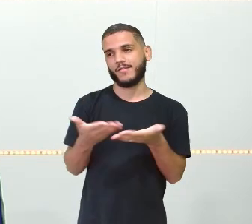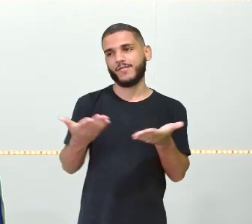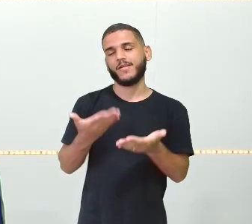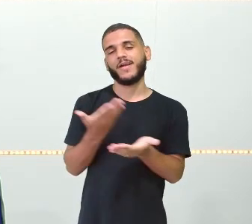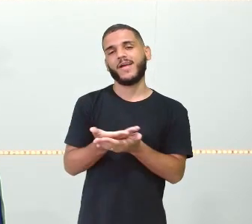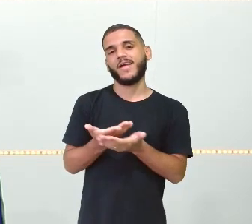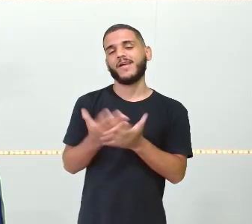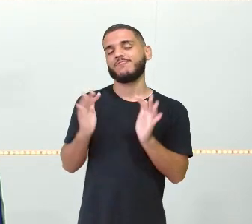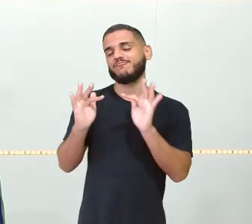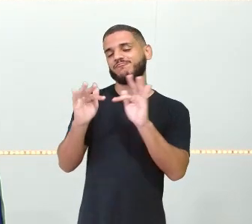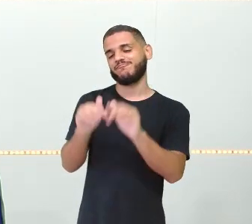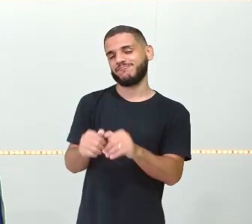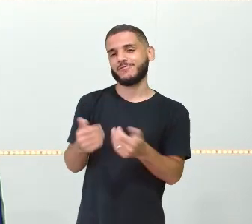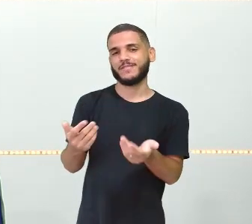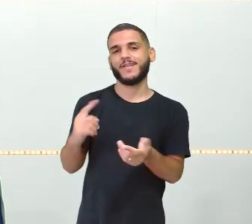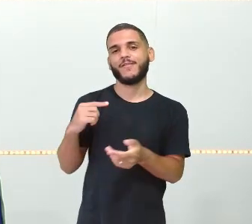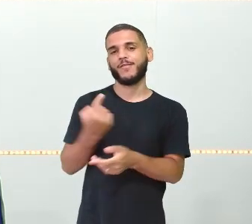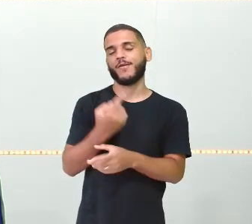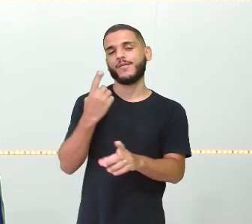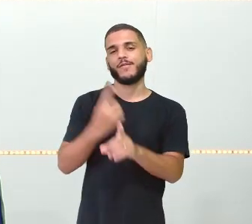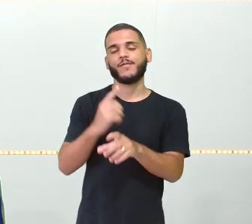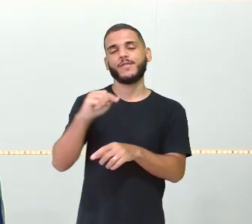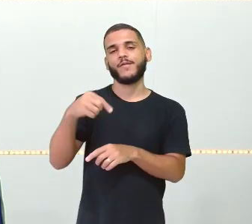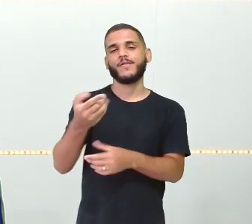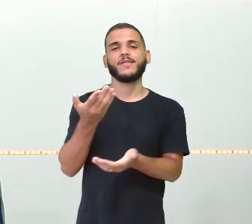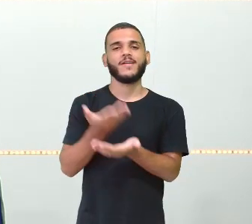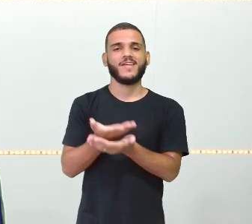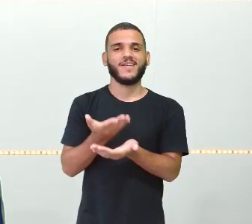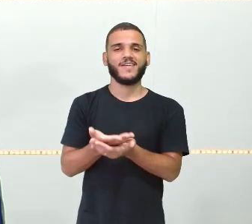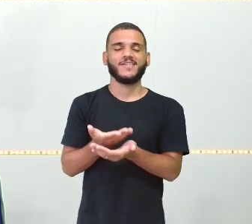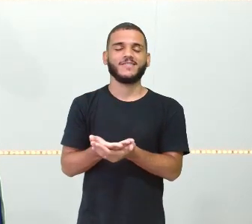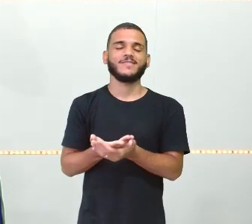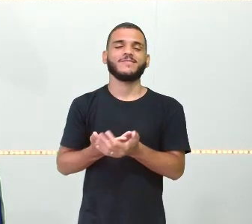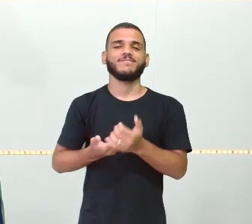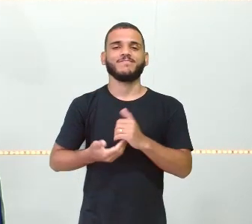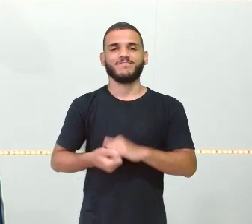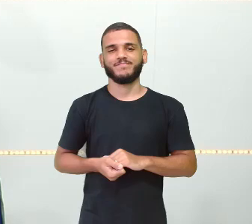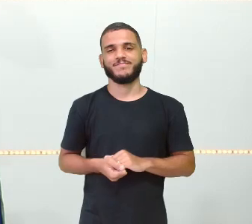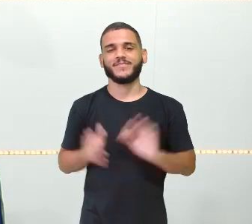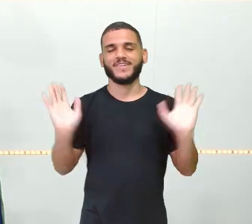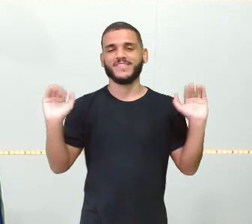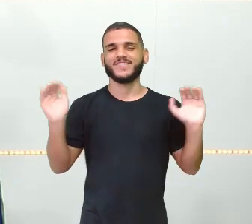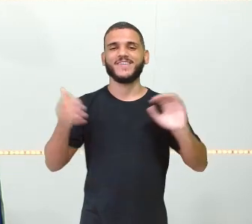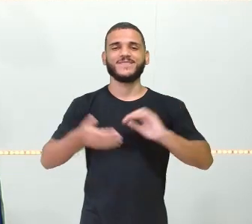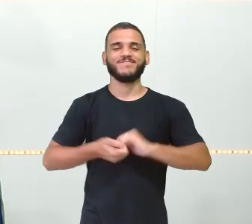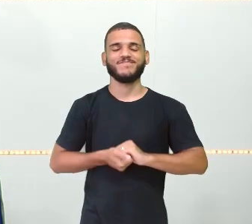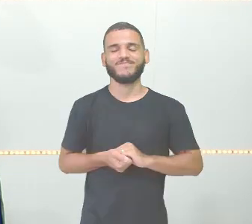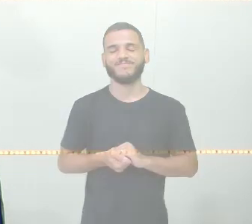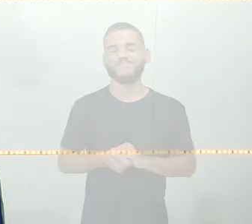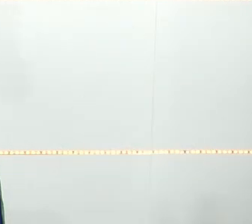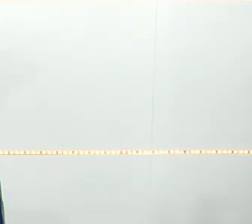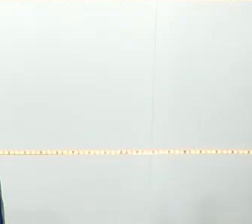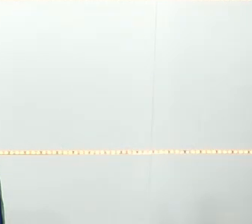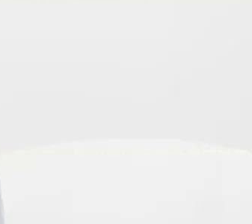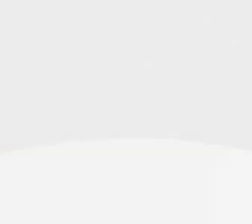nossa aula chegou ao fim e a gente se encontra em uma próxima aula. Tchau, tchau!